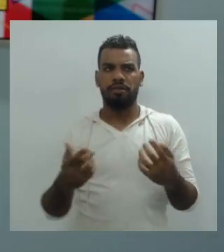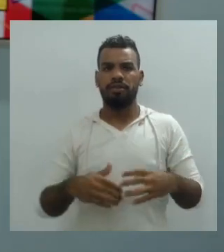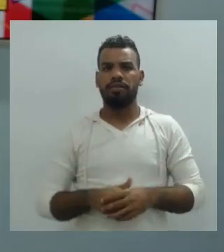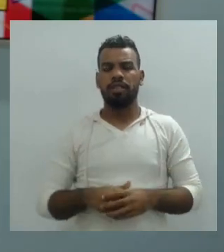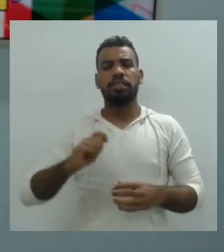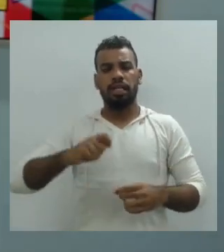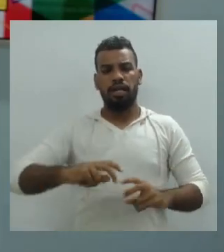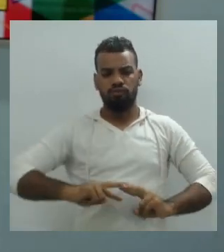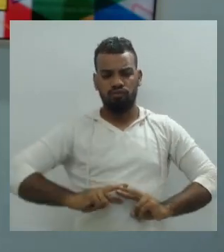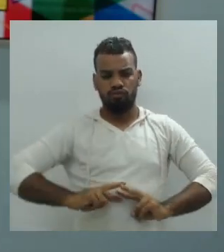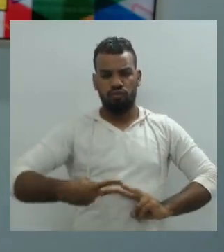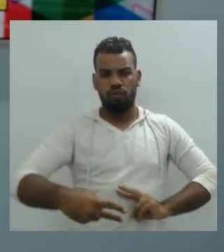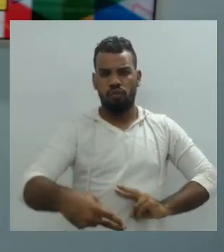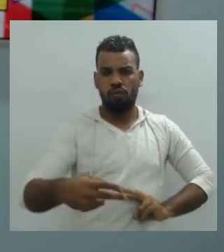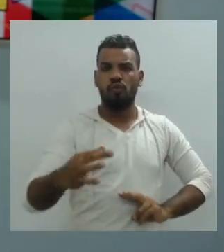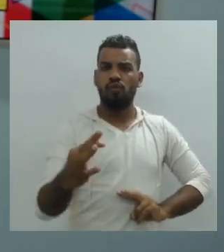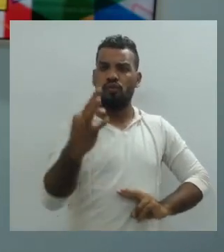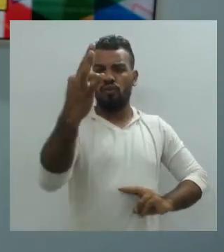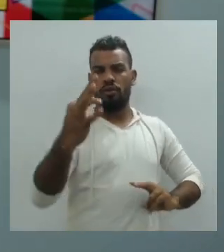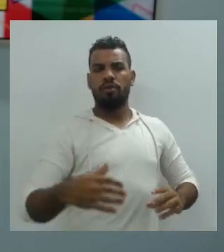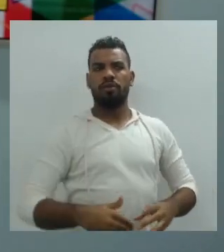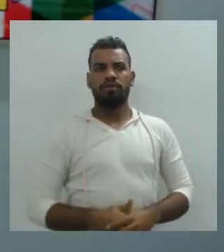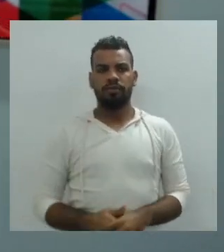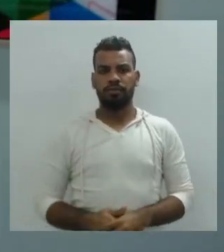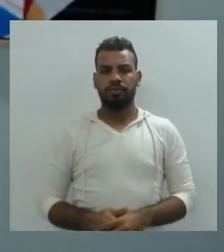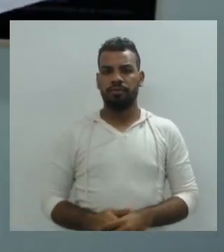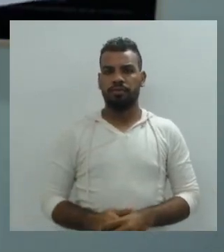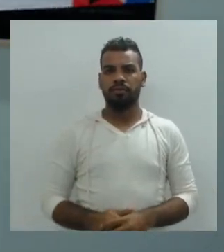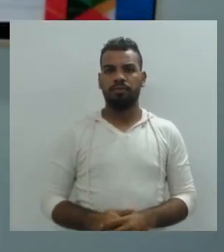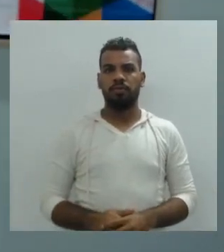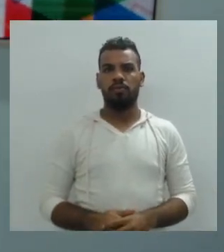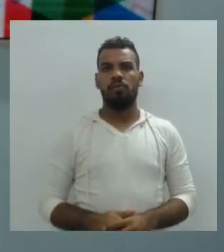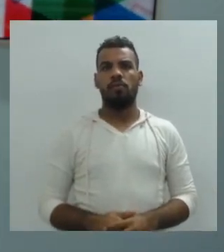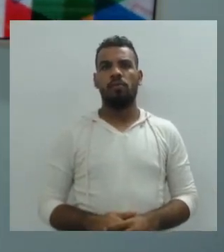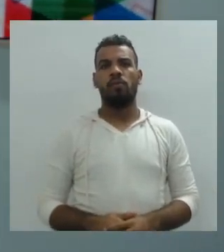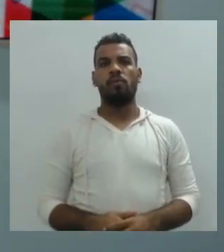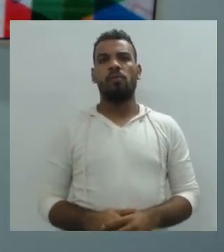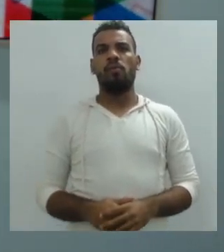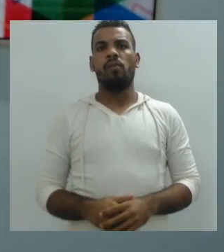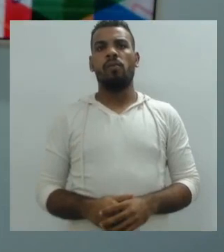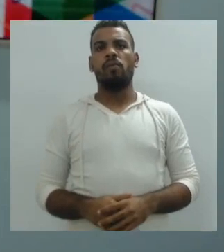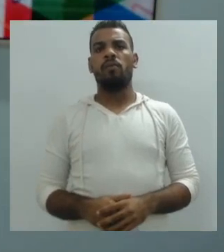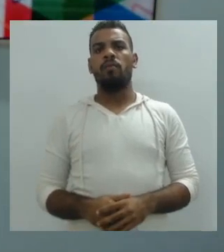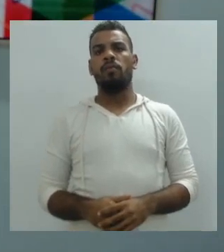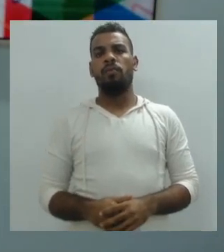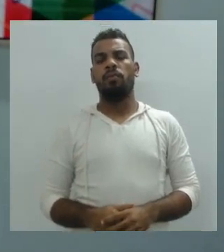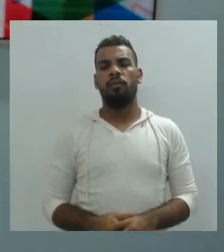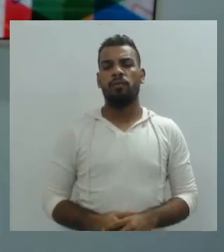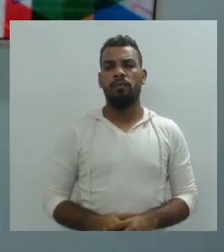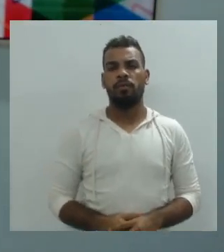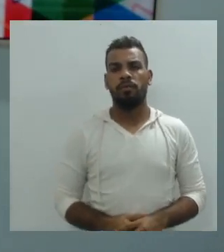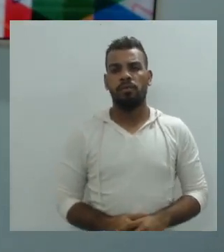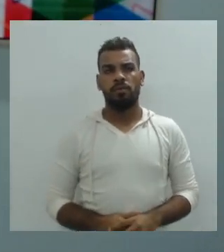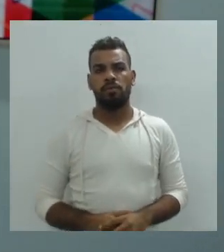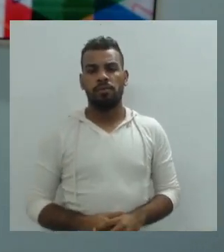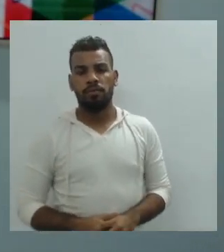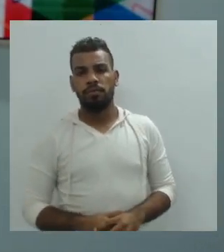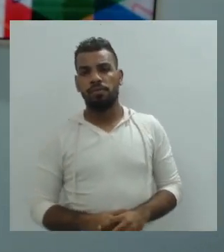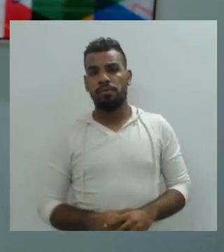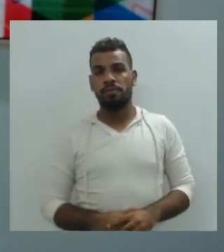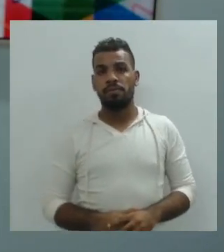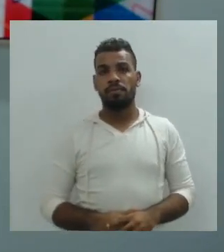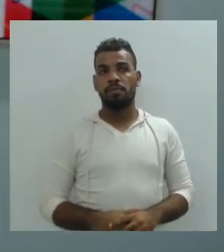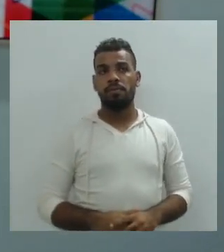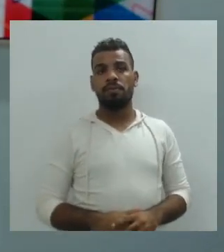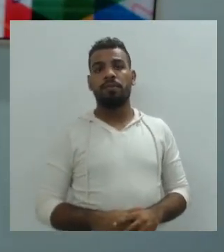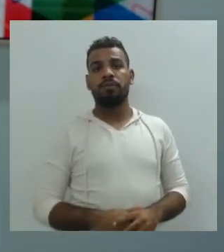genes para gerações futuras, hein? Se liga nisso. Esse processo que eu acabei de falar para